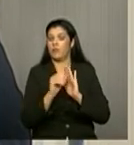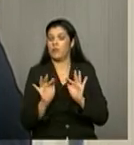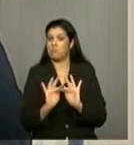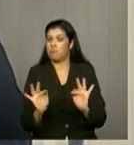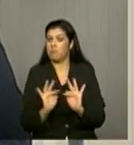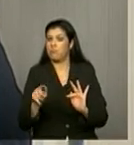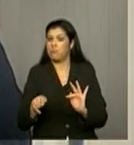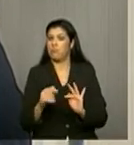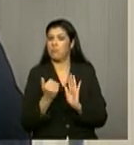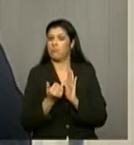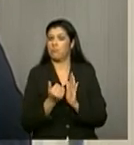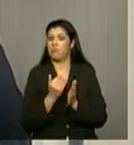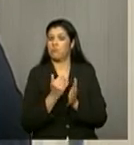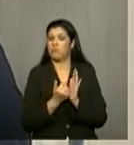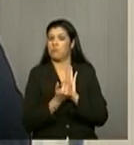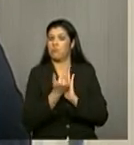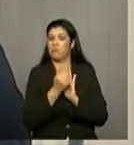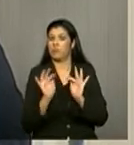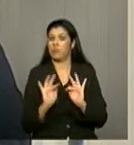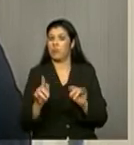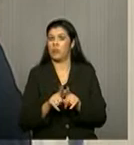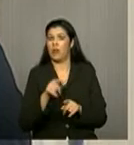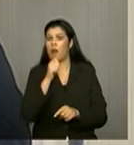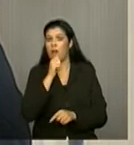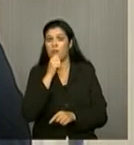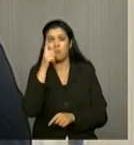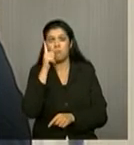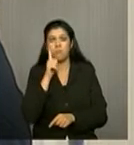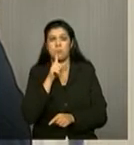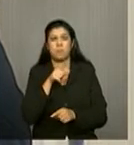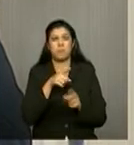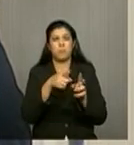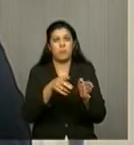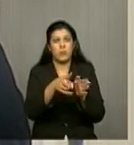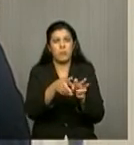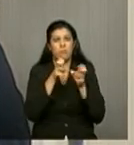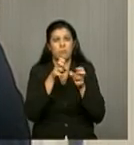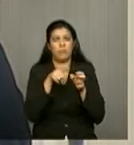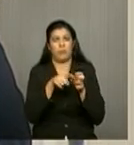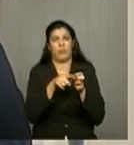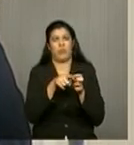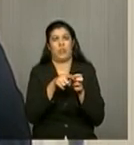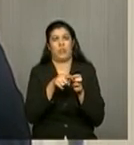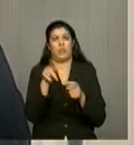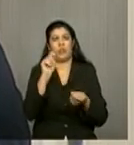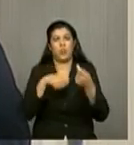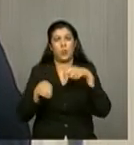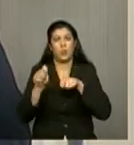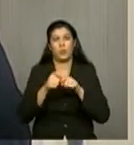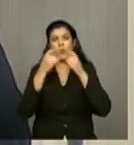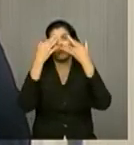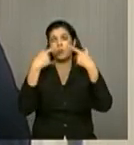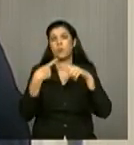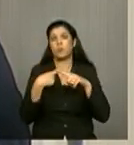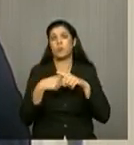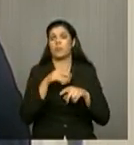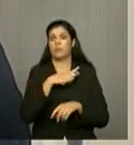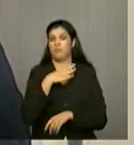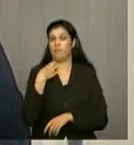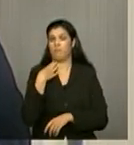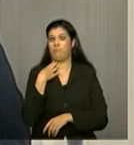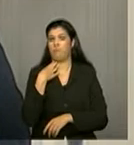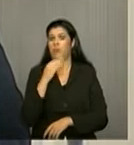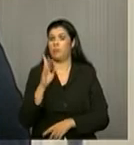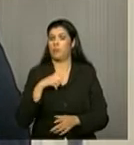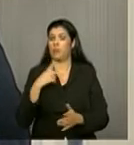não foi detectada uma substância tóxica que explica as causas da morte não obstante a